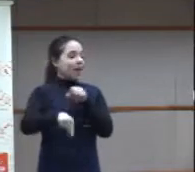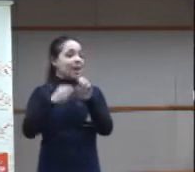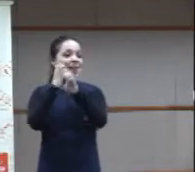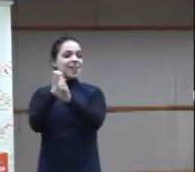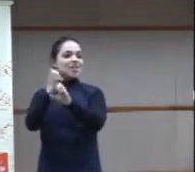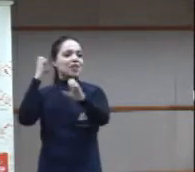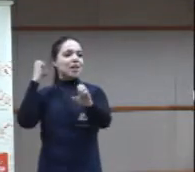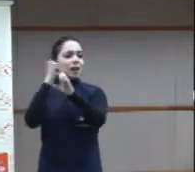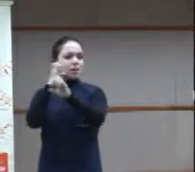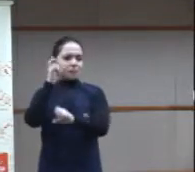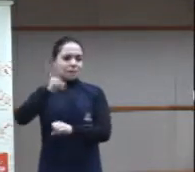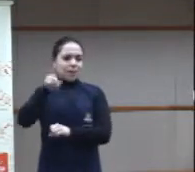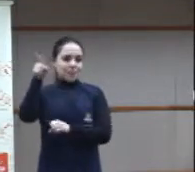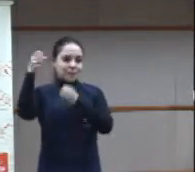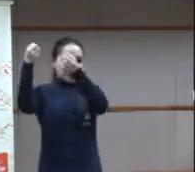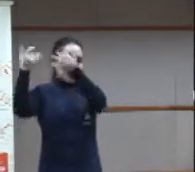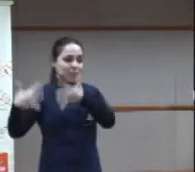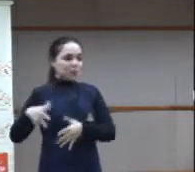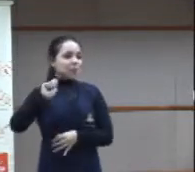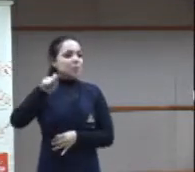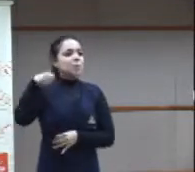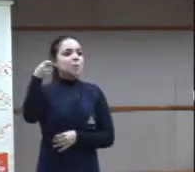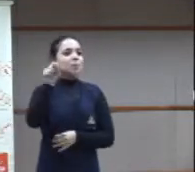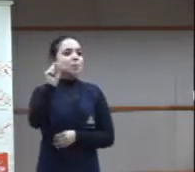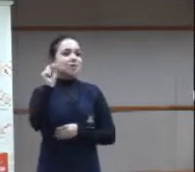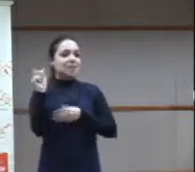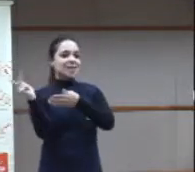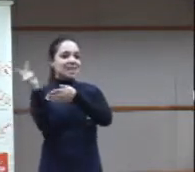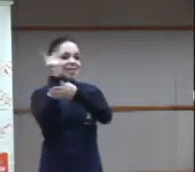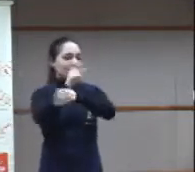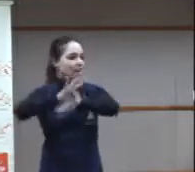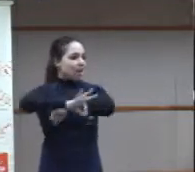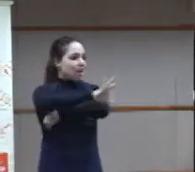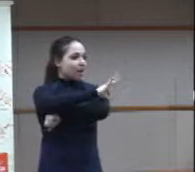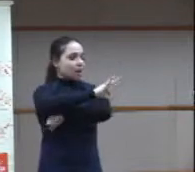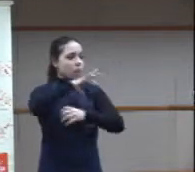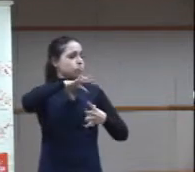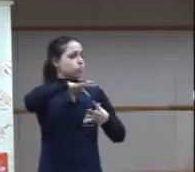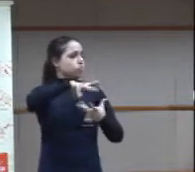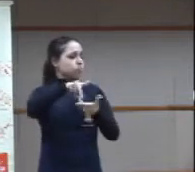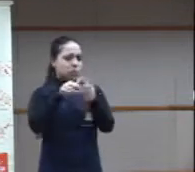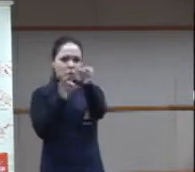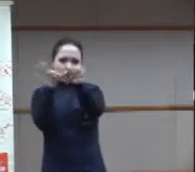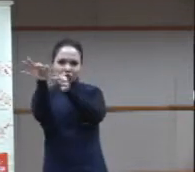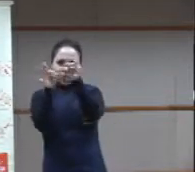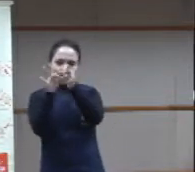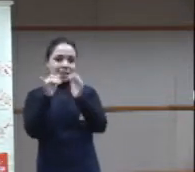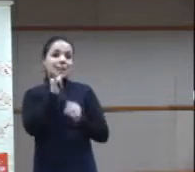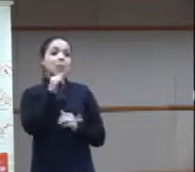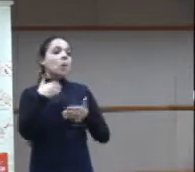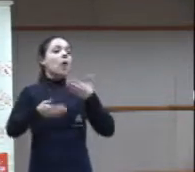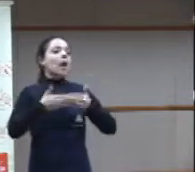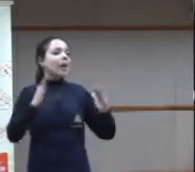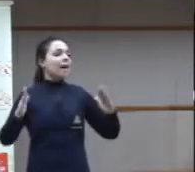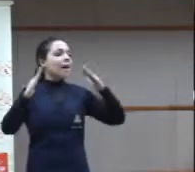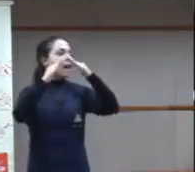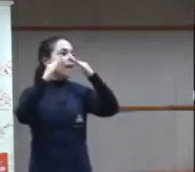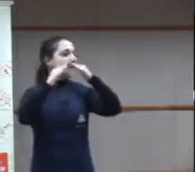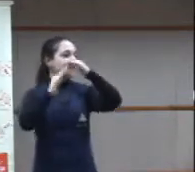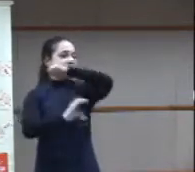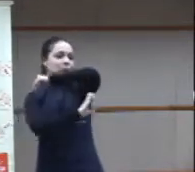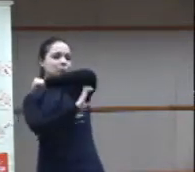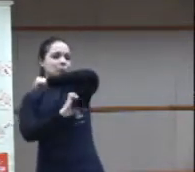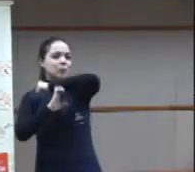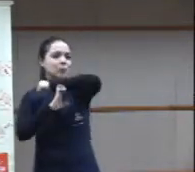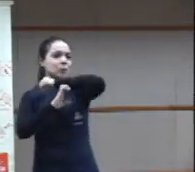da engenharia, que é o desenho universal. O desenho universal projeta uma casa, uma loja, um